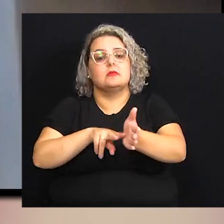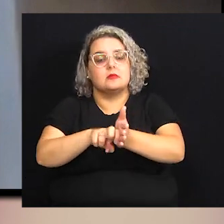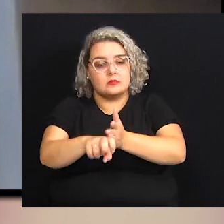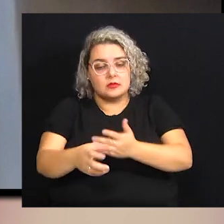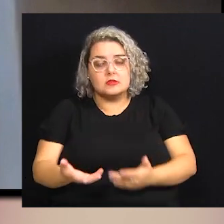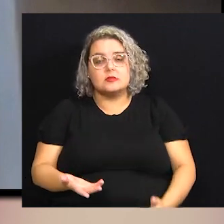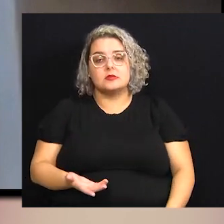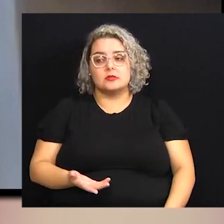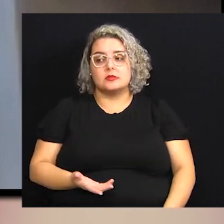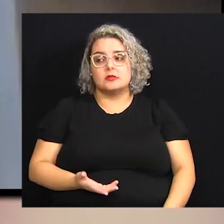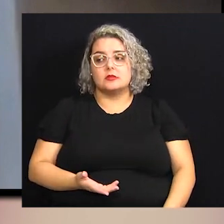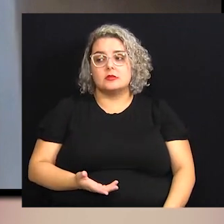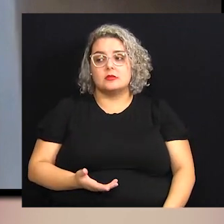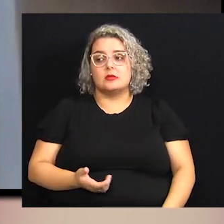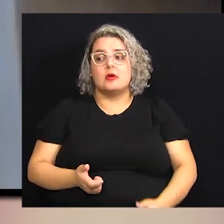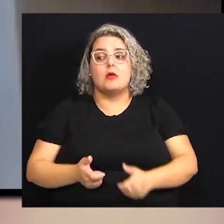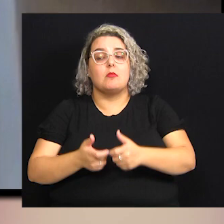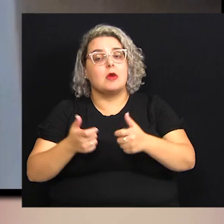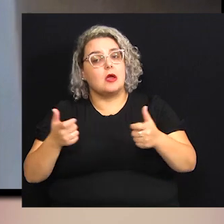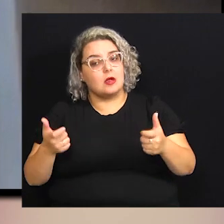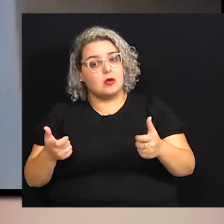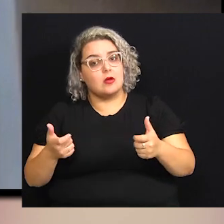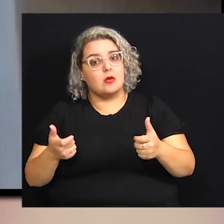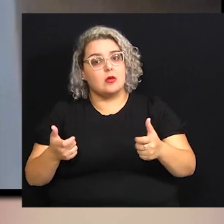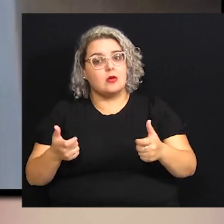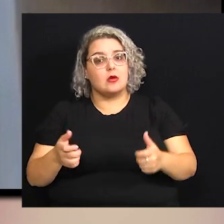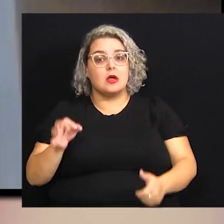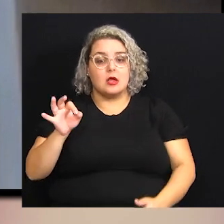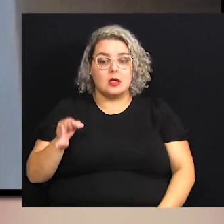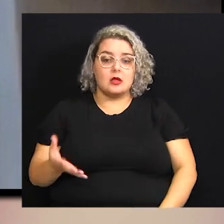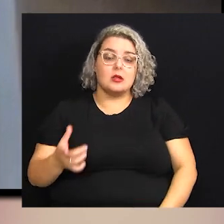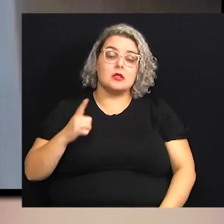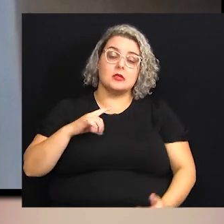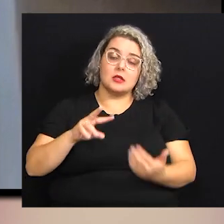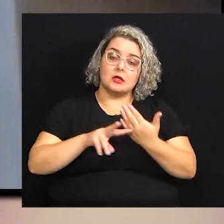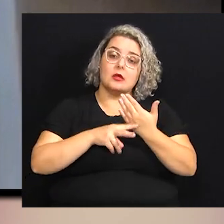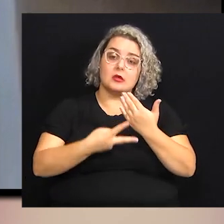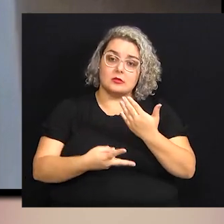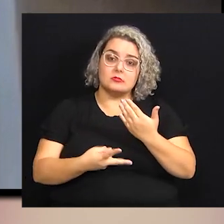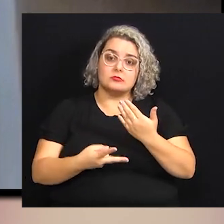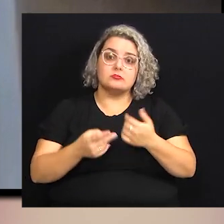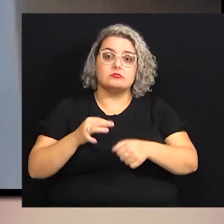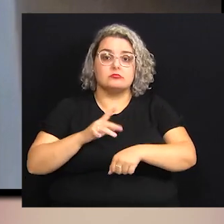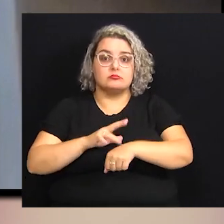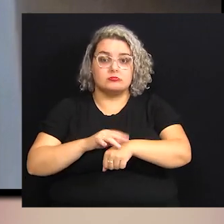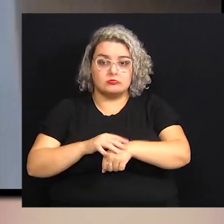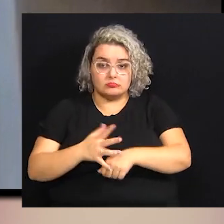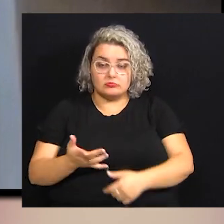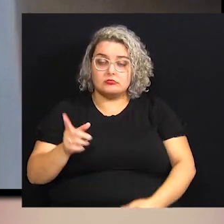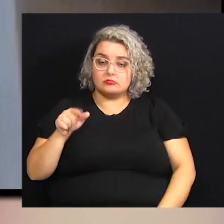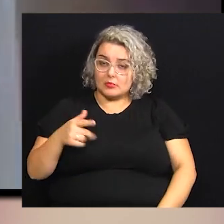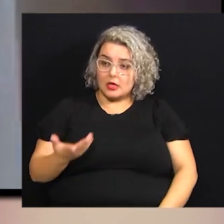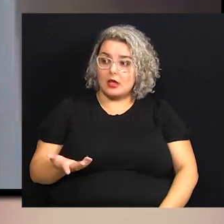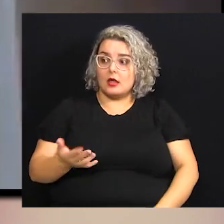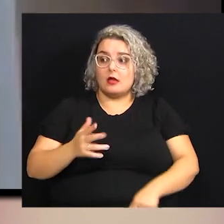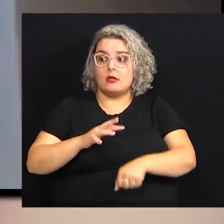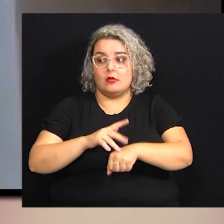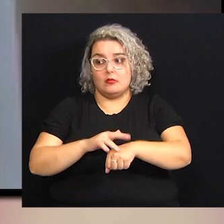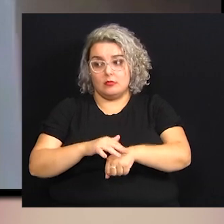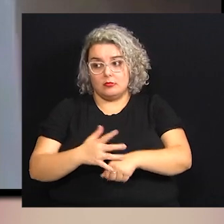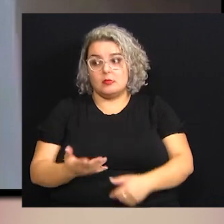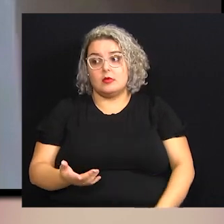fazer o diagnóstico, maior a chance dessa pessoa ter as sequelas dessa doença, né? Que é uma